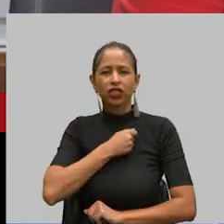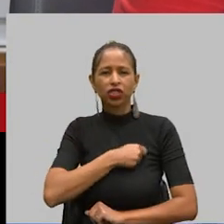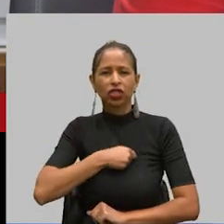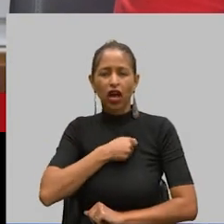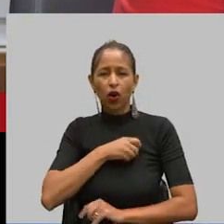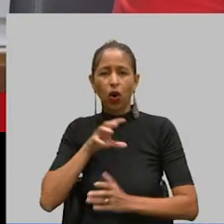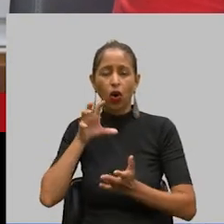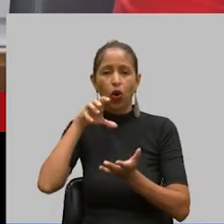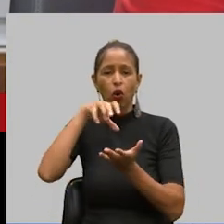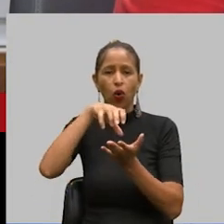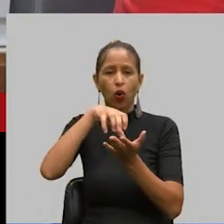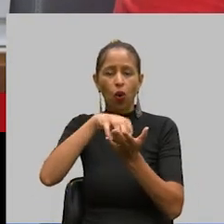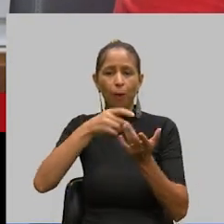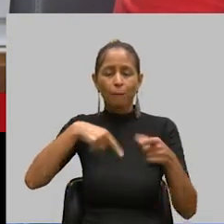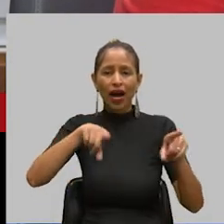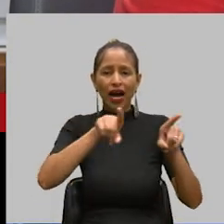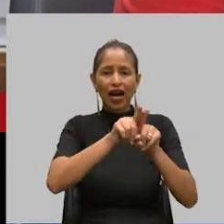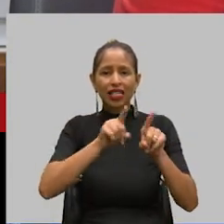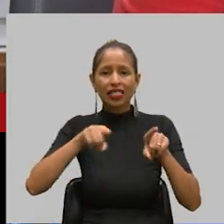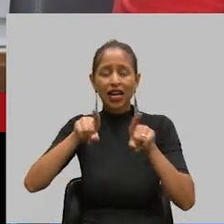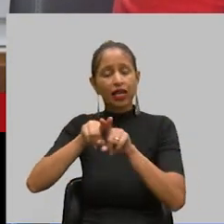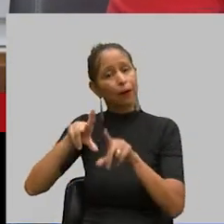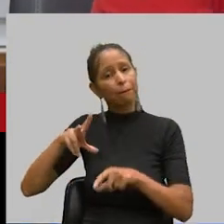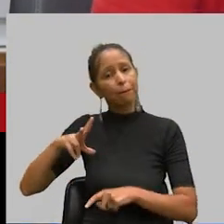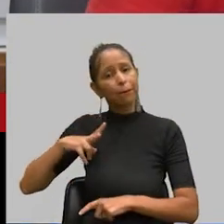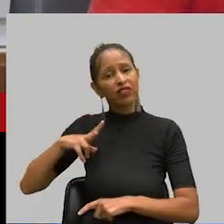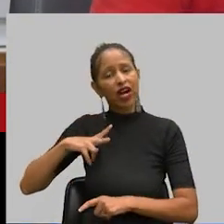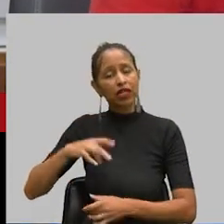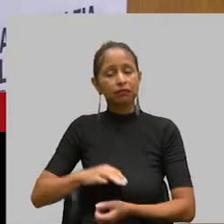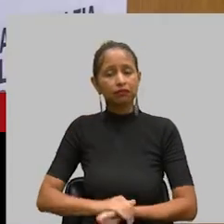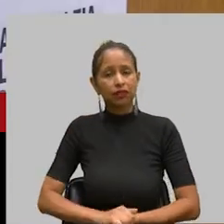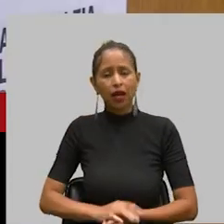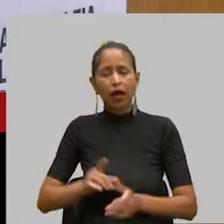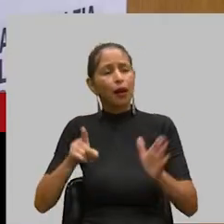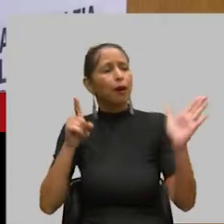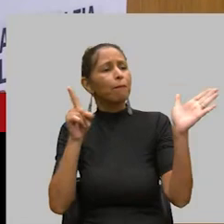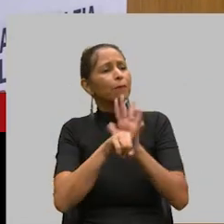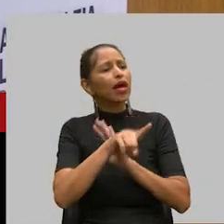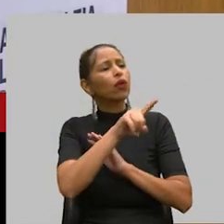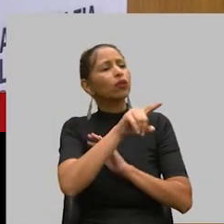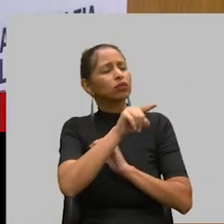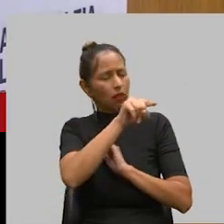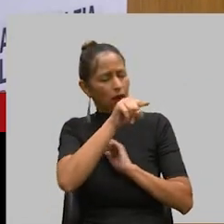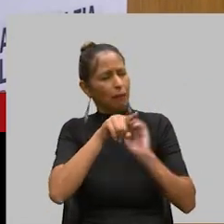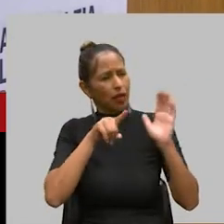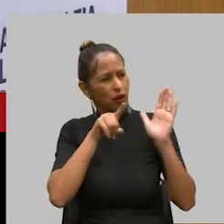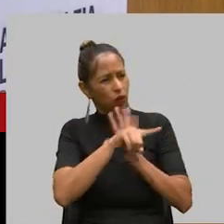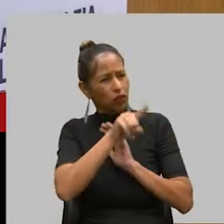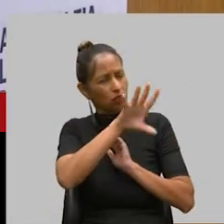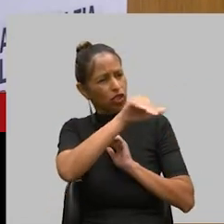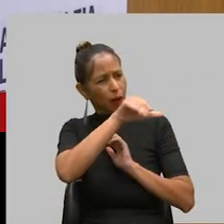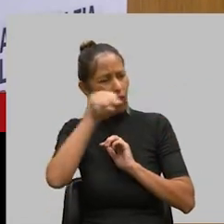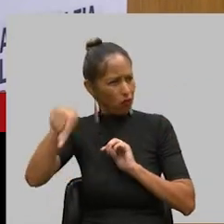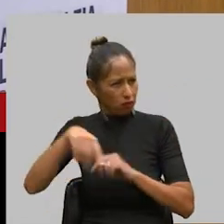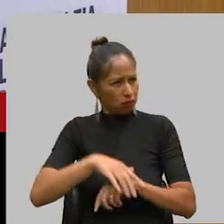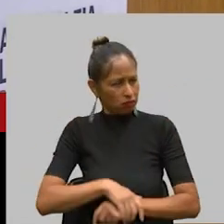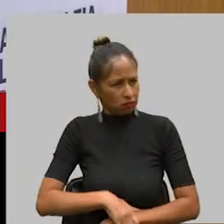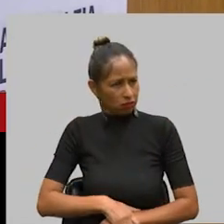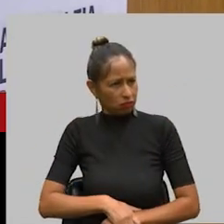comitê gestor de parcerias públicos privadas pergunta-se a mefa pergunta-se à efas foram